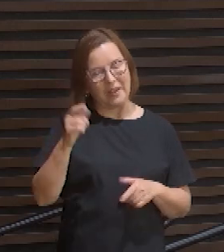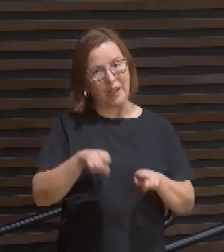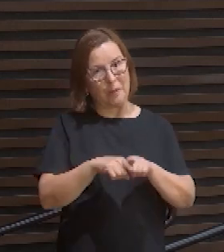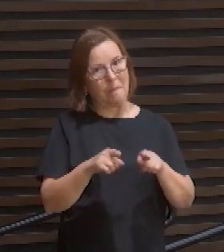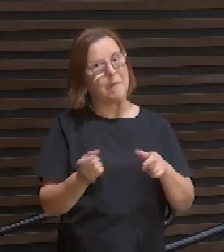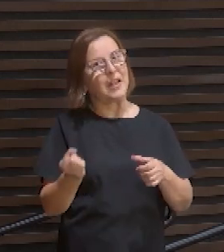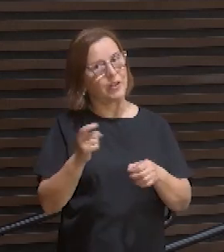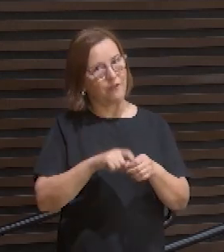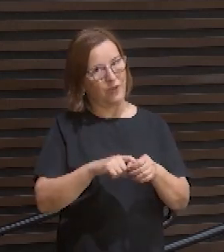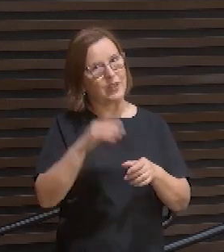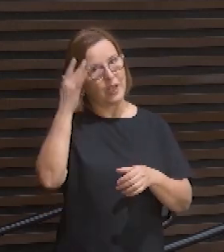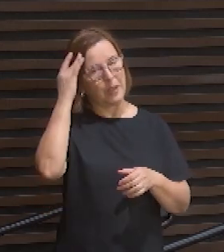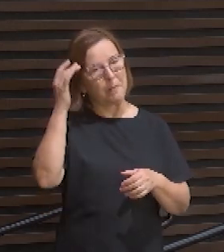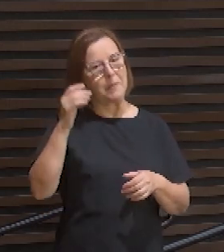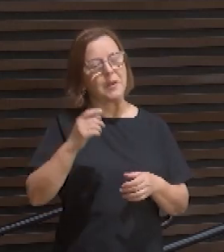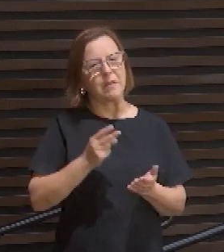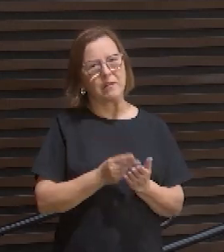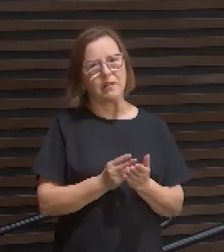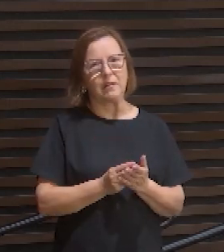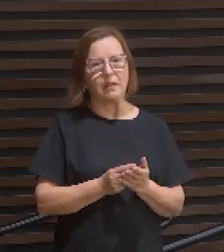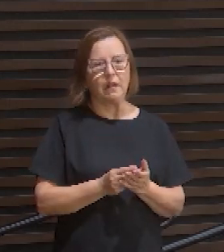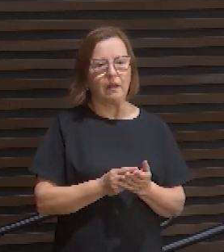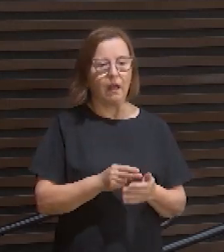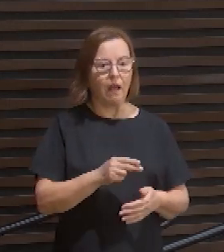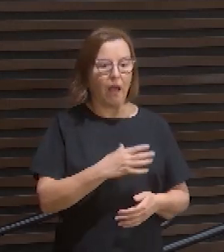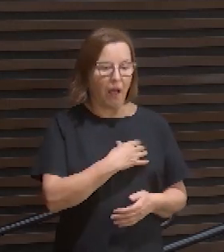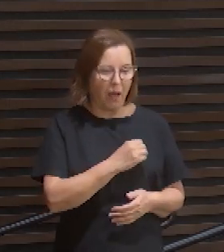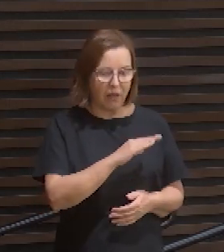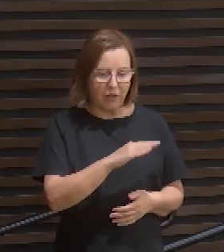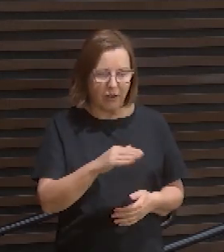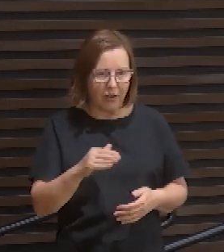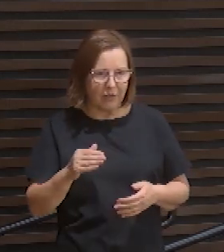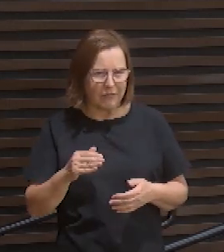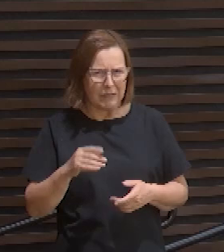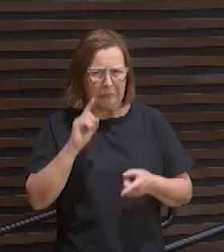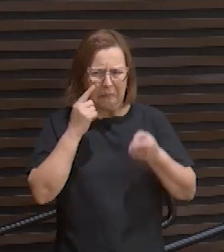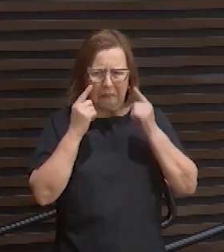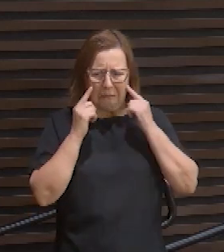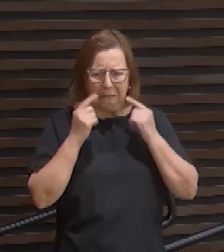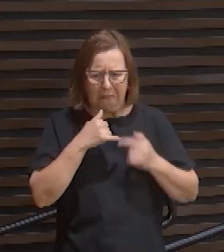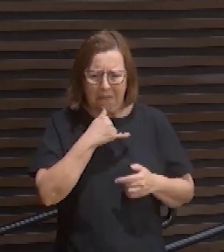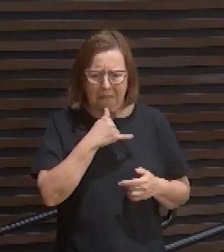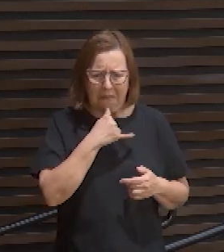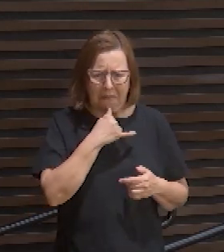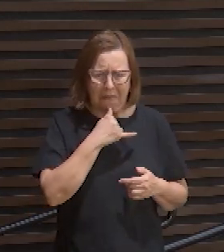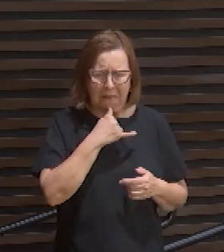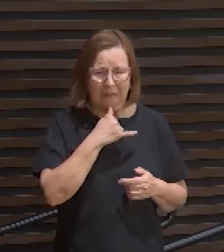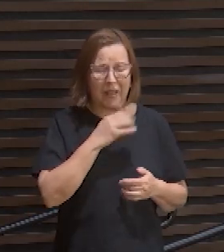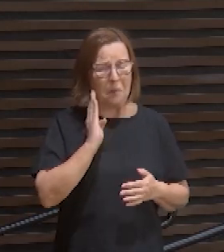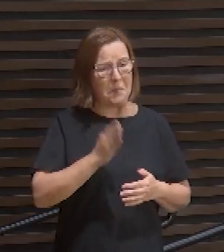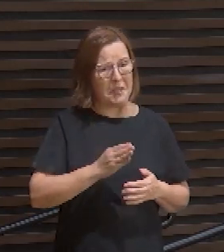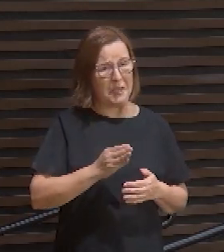ficaram chorosas, chateadas, principalmente as duas menininhas que são mais novas. E ficaram